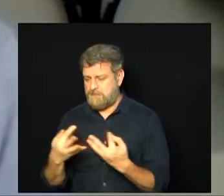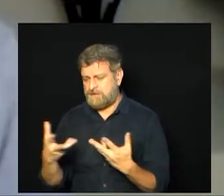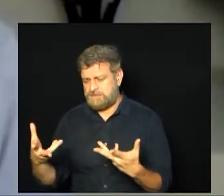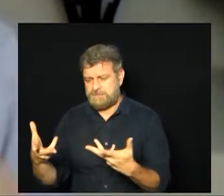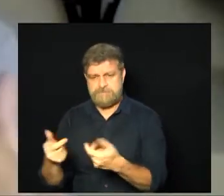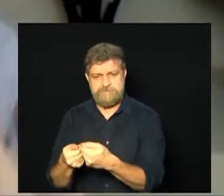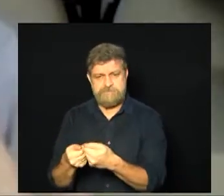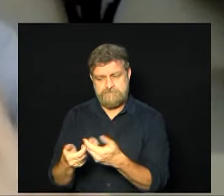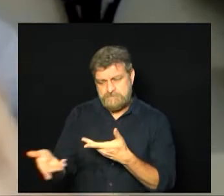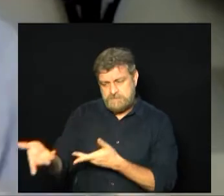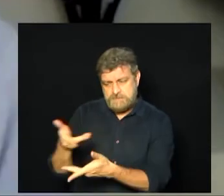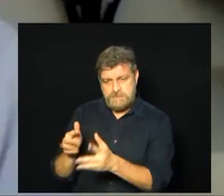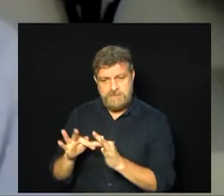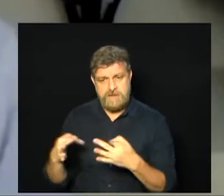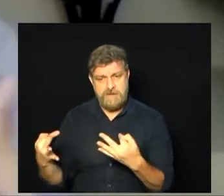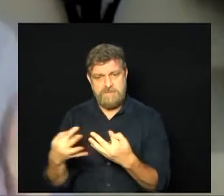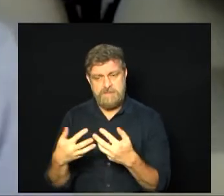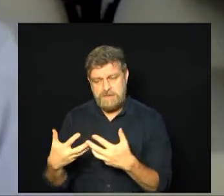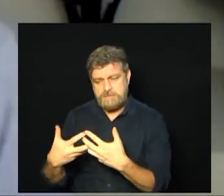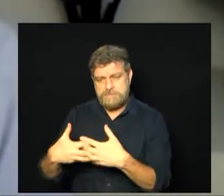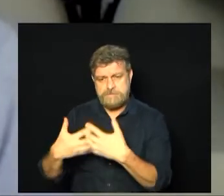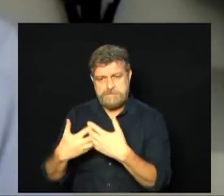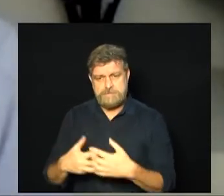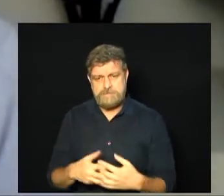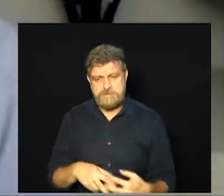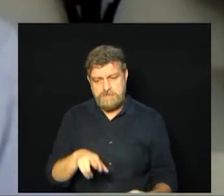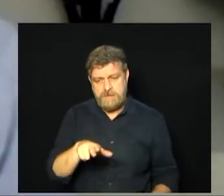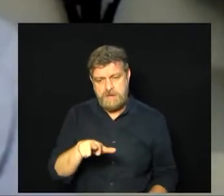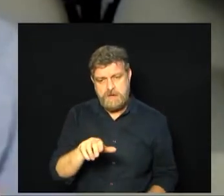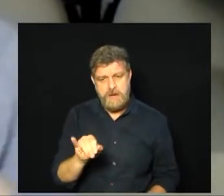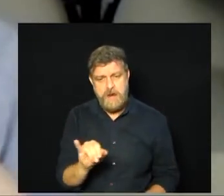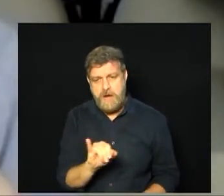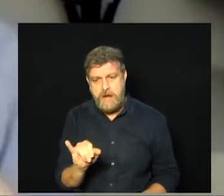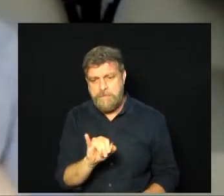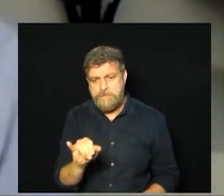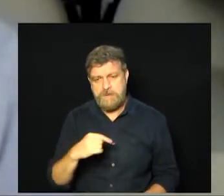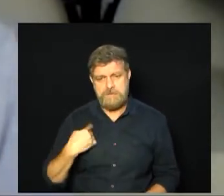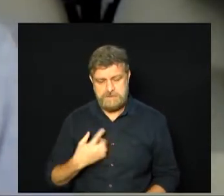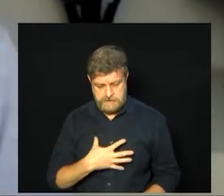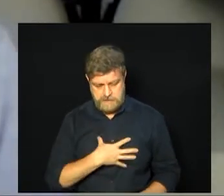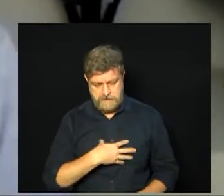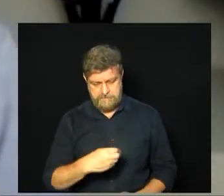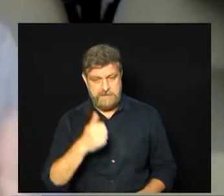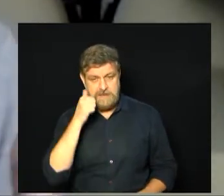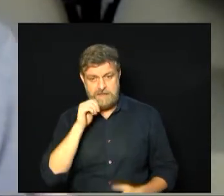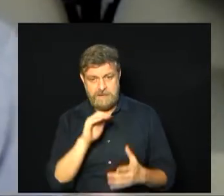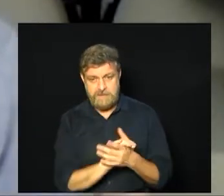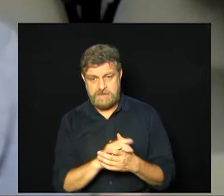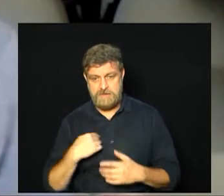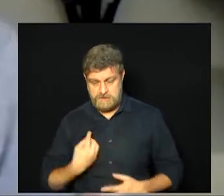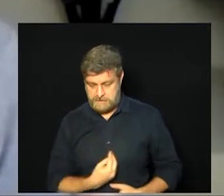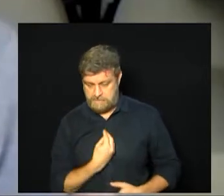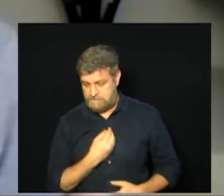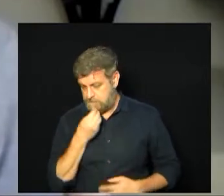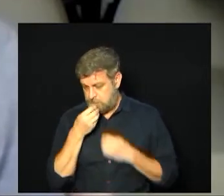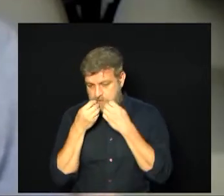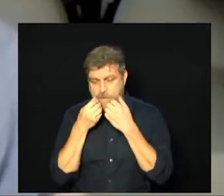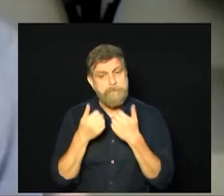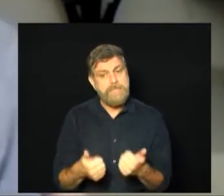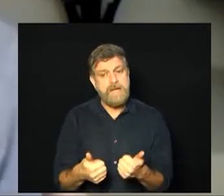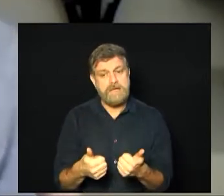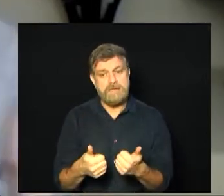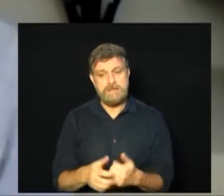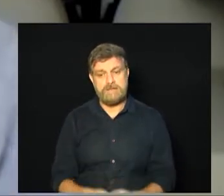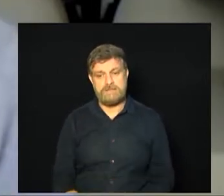super bem, a família é muito harmônica com irmãos. E graças a Deus tenho filhos e esposa, a gente vive muito bem. Então, eu